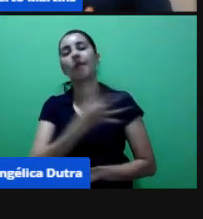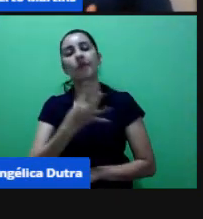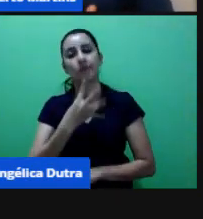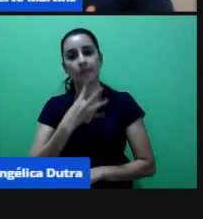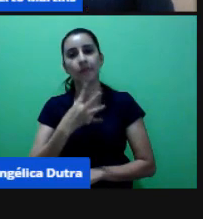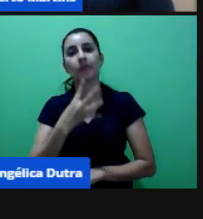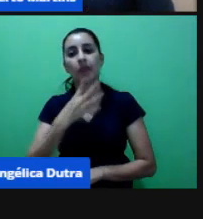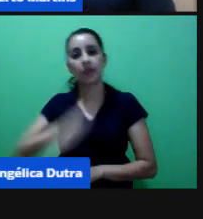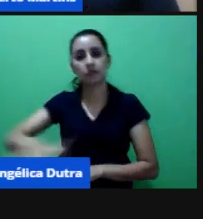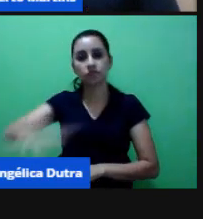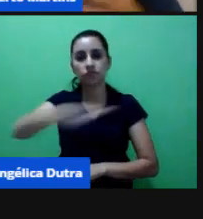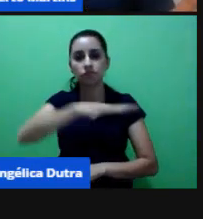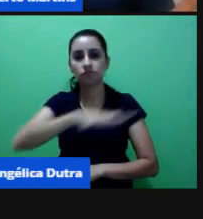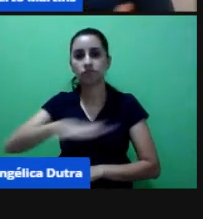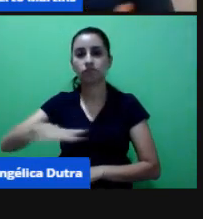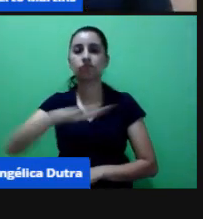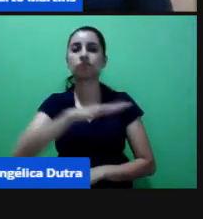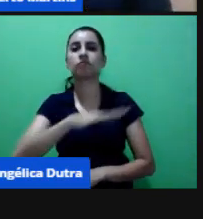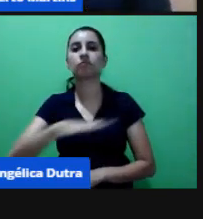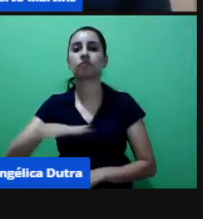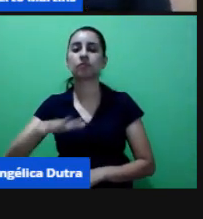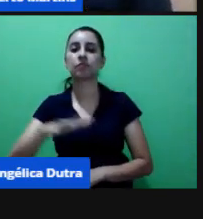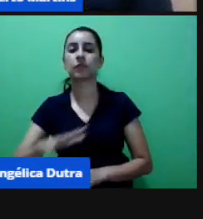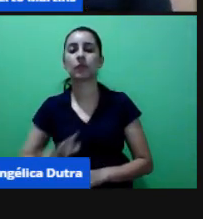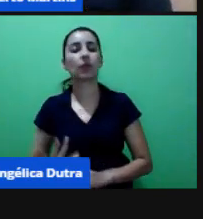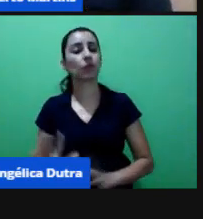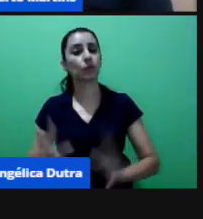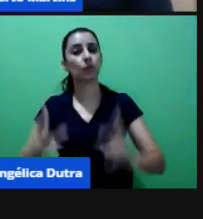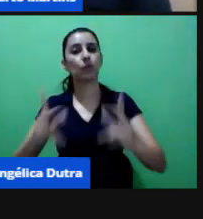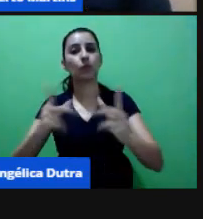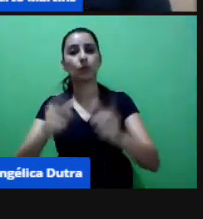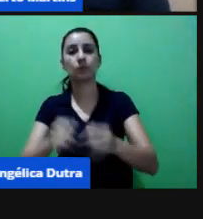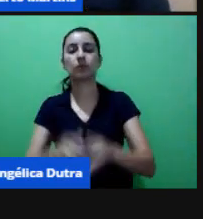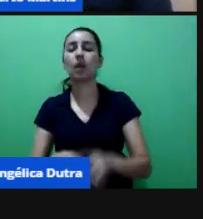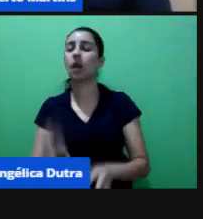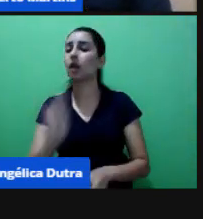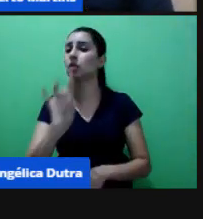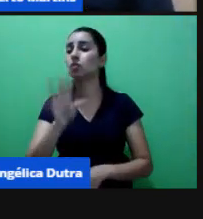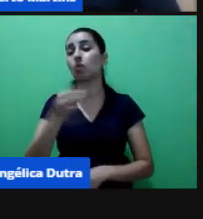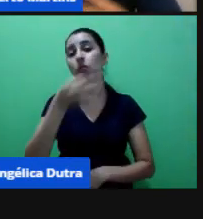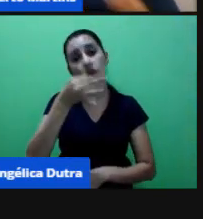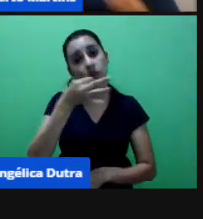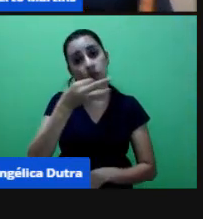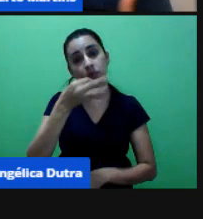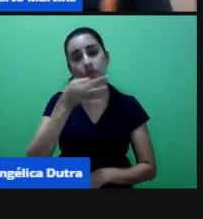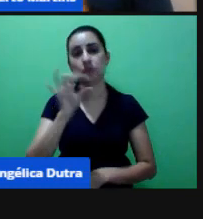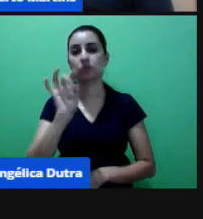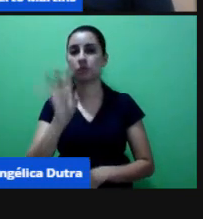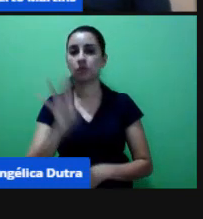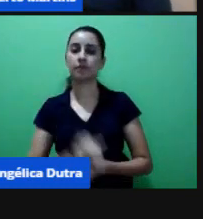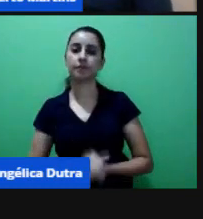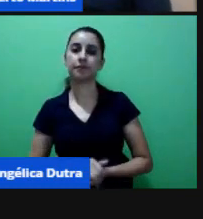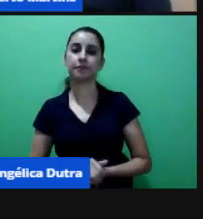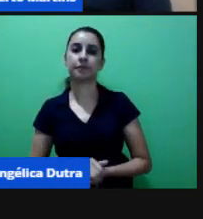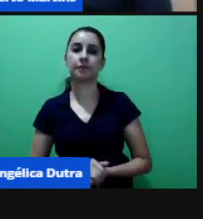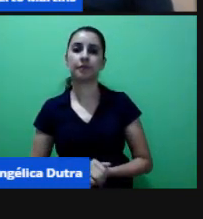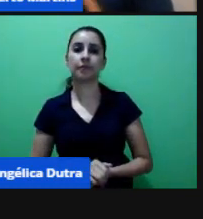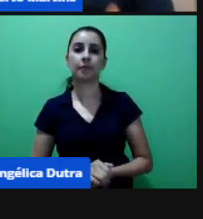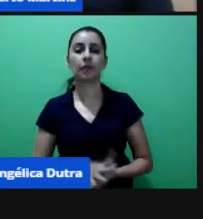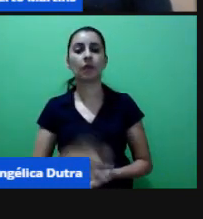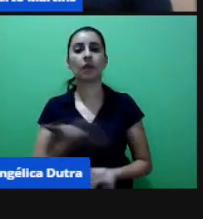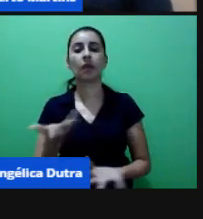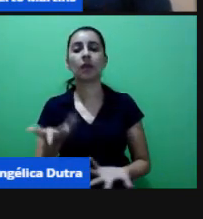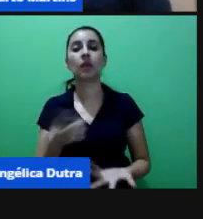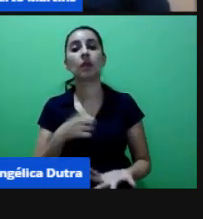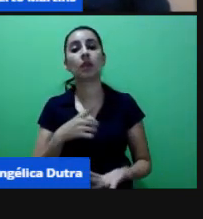o contexto do seu aluno e toda a turma. Isso são sugestões de expectativas que são baseadas, na verdade,